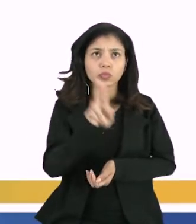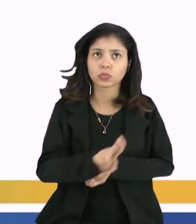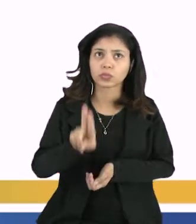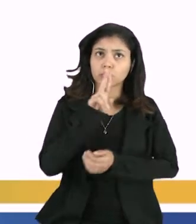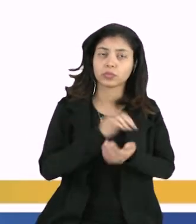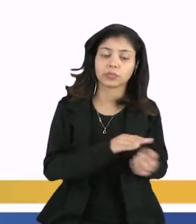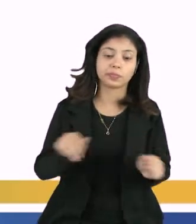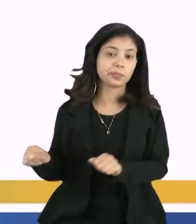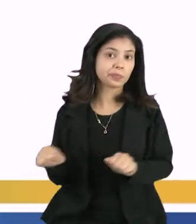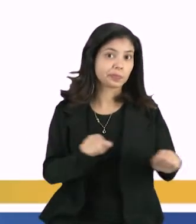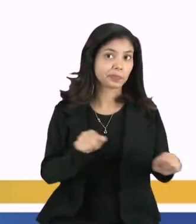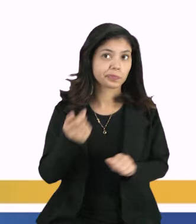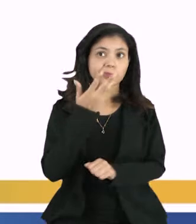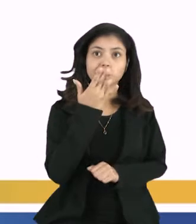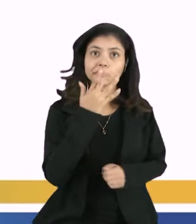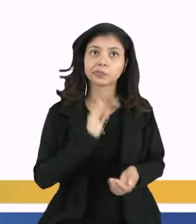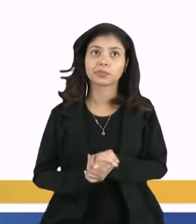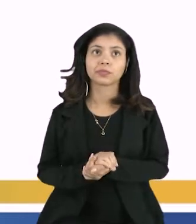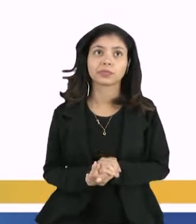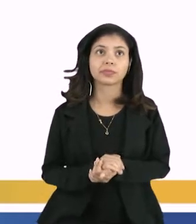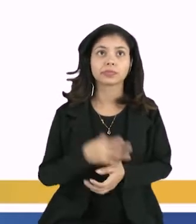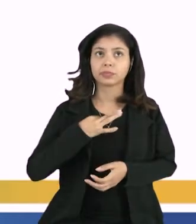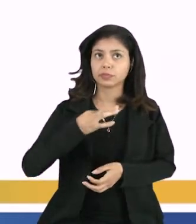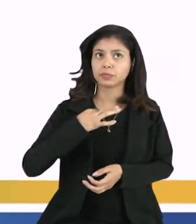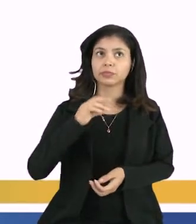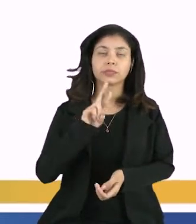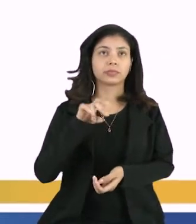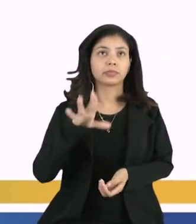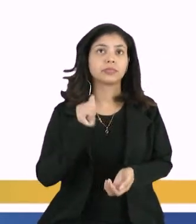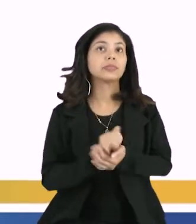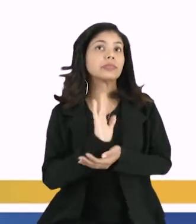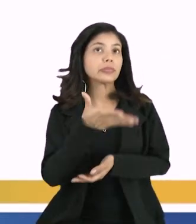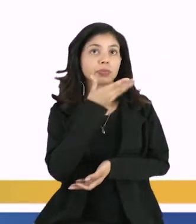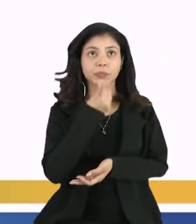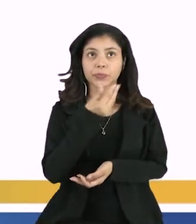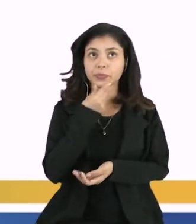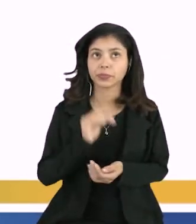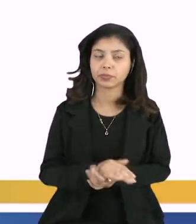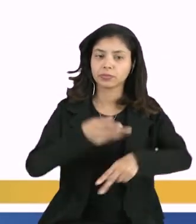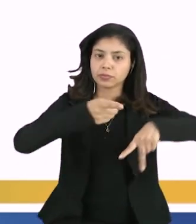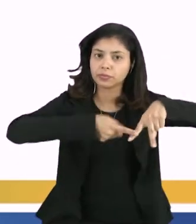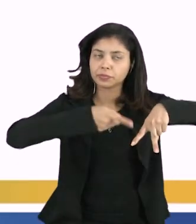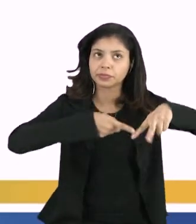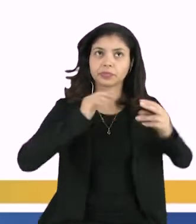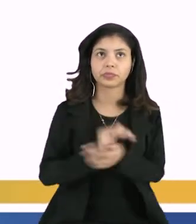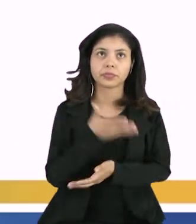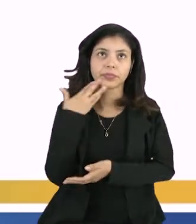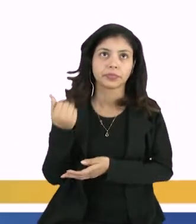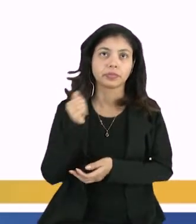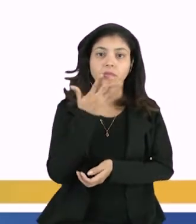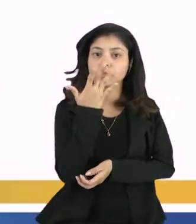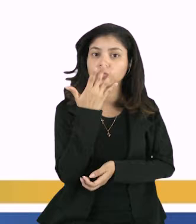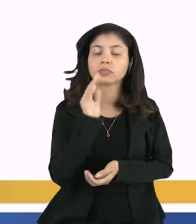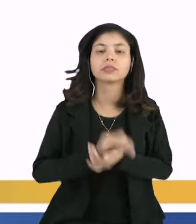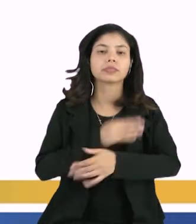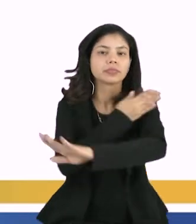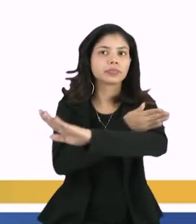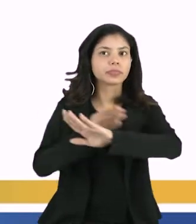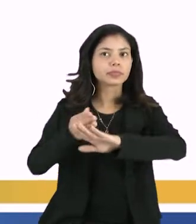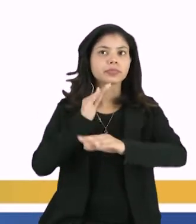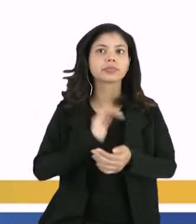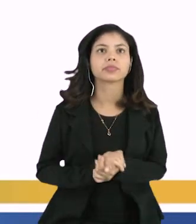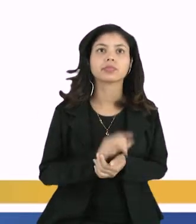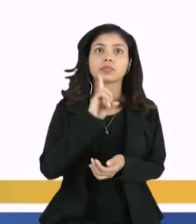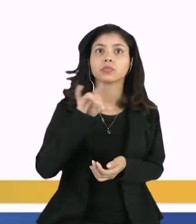utilizam saias coloridas e blusas rendadas. Já os homens vestem calças de preferência na cor branca. E